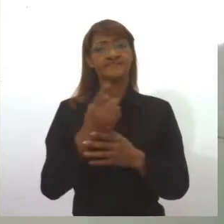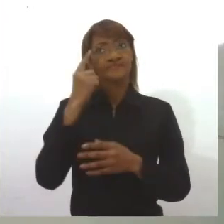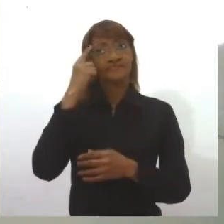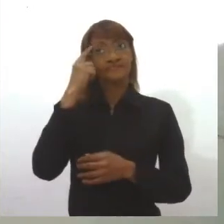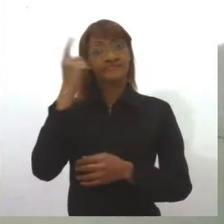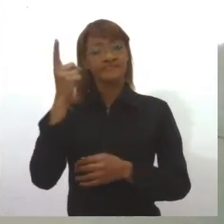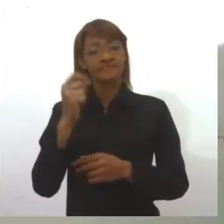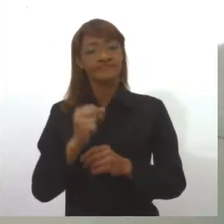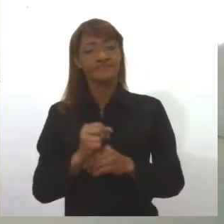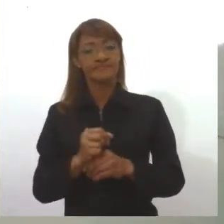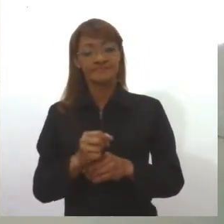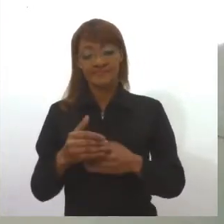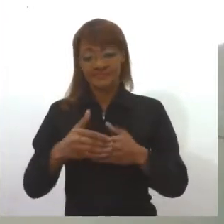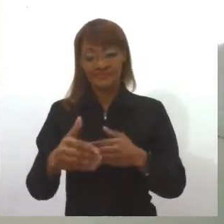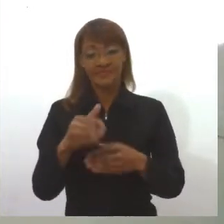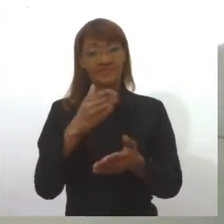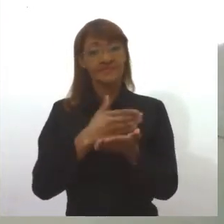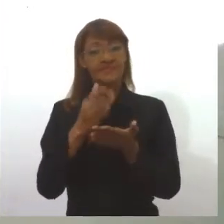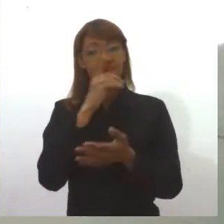que começa já neste domingo?